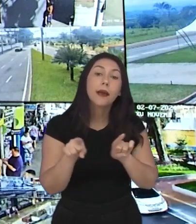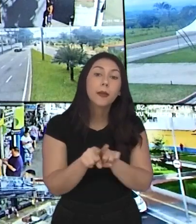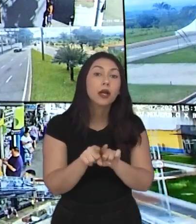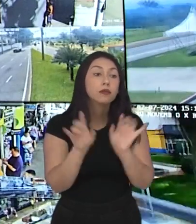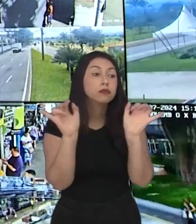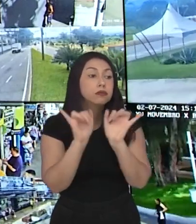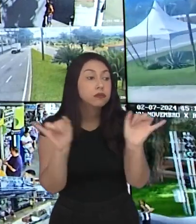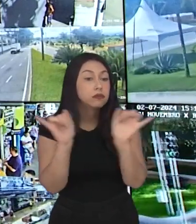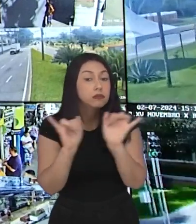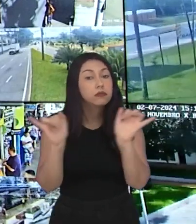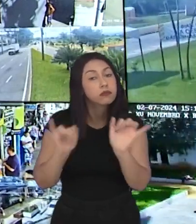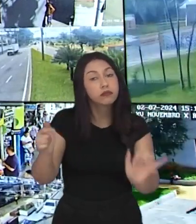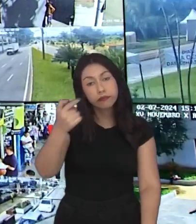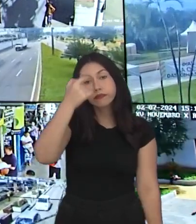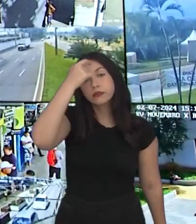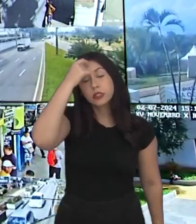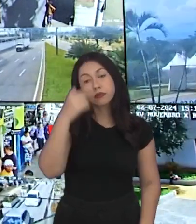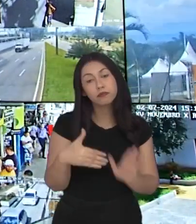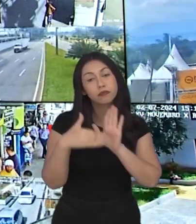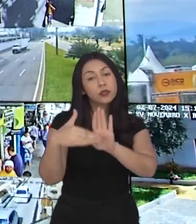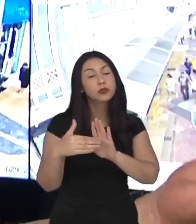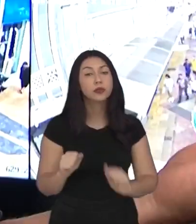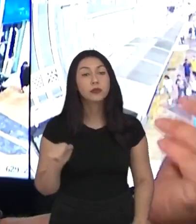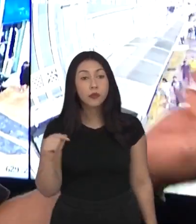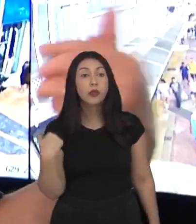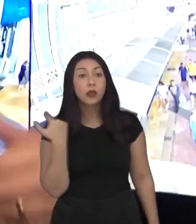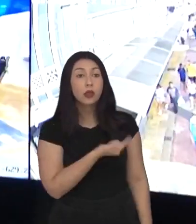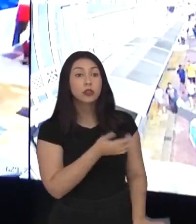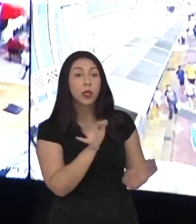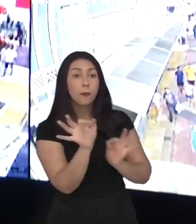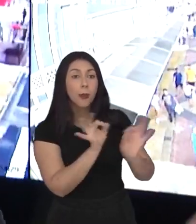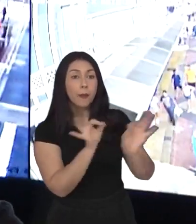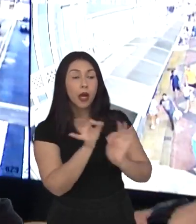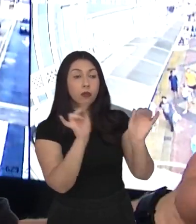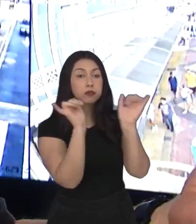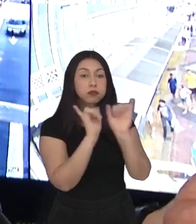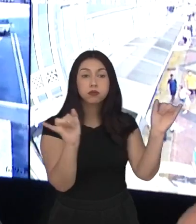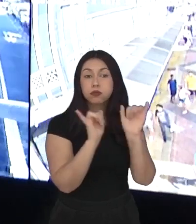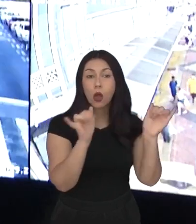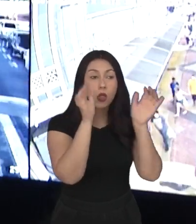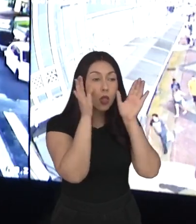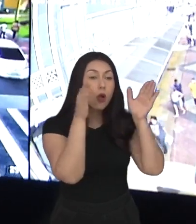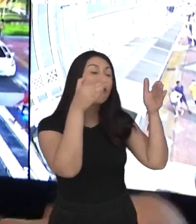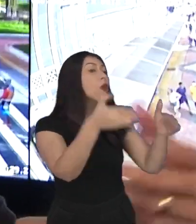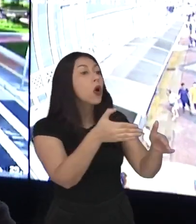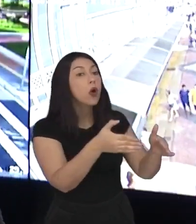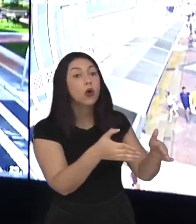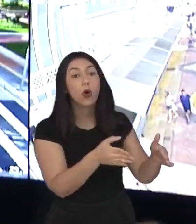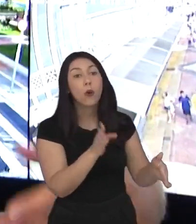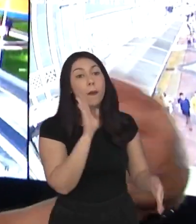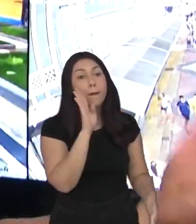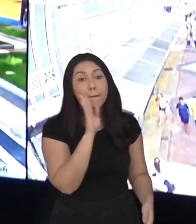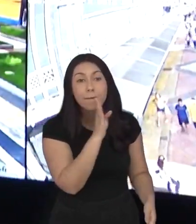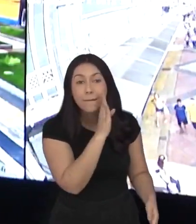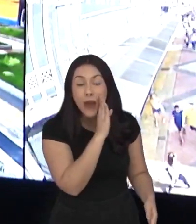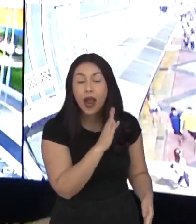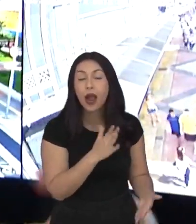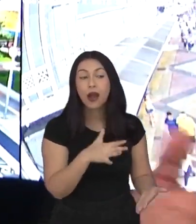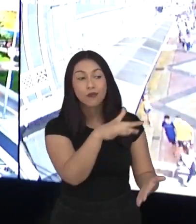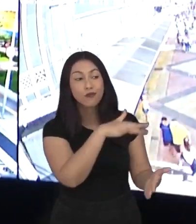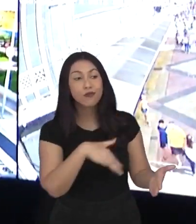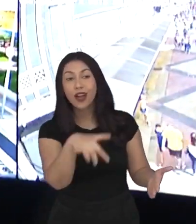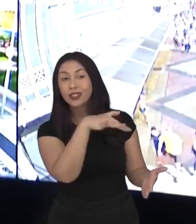as contas dela ali, seja de varejo, obter novos créditos, seja financiamentos de imóvel, de carro, enfim. Então, dificulta realmente